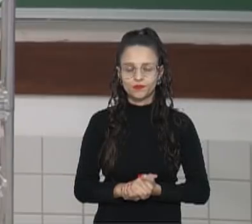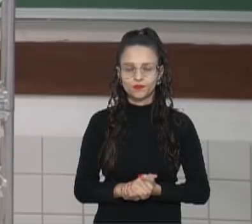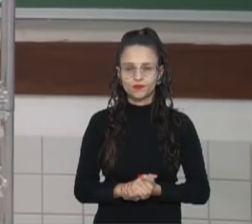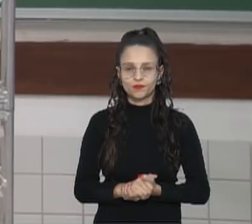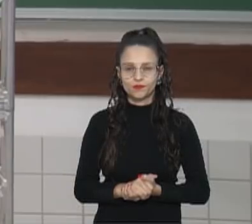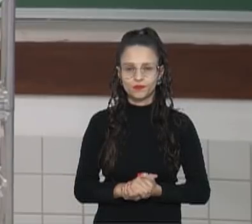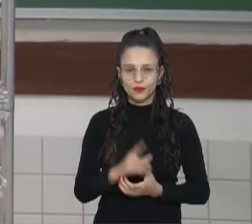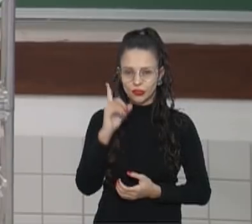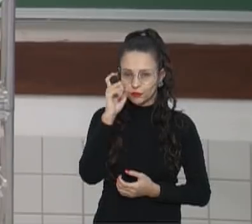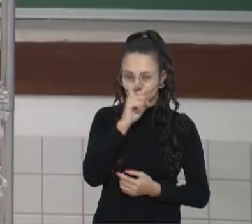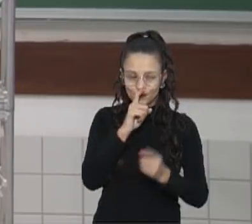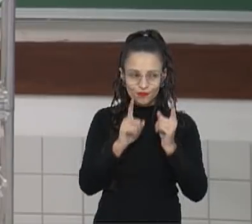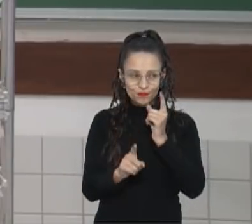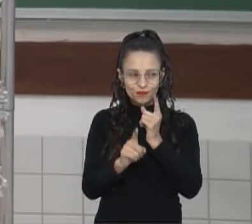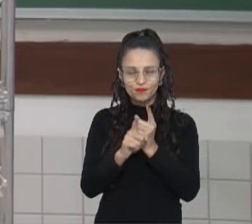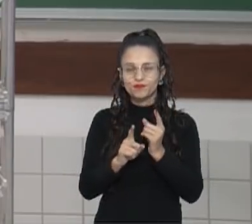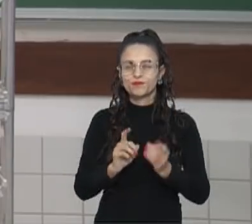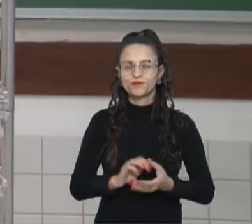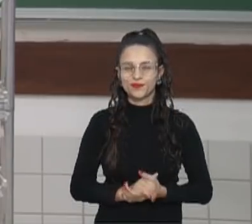Tá difícil de identificar.